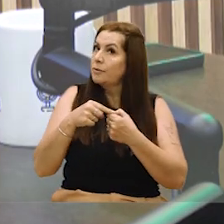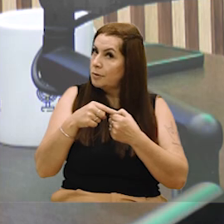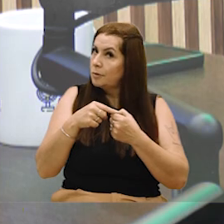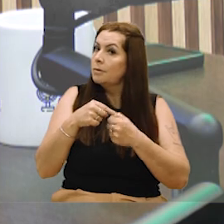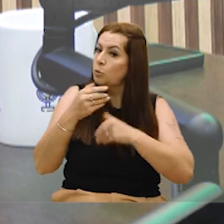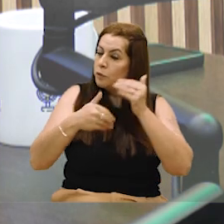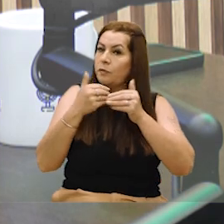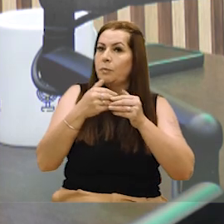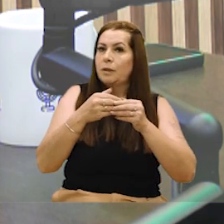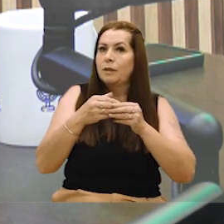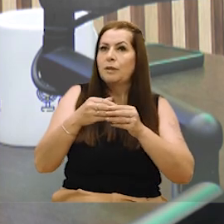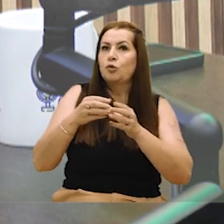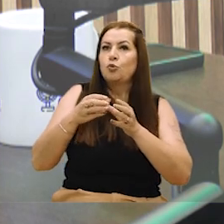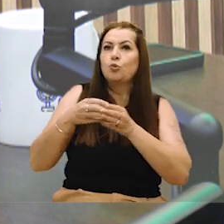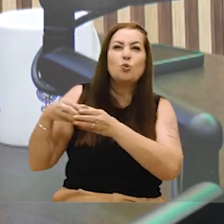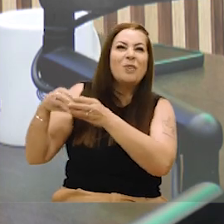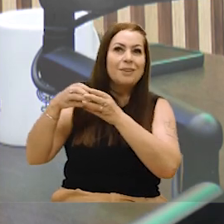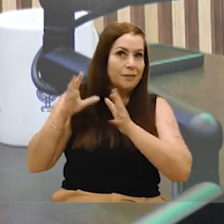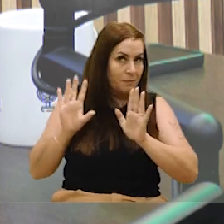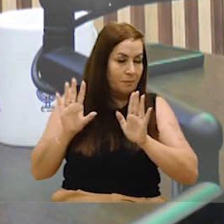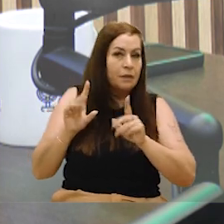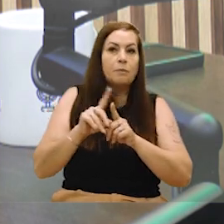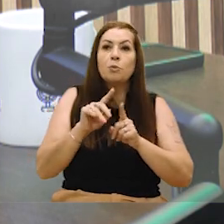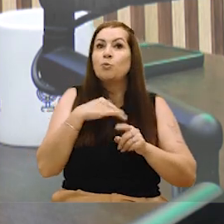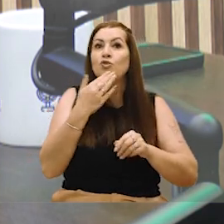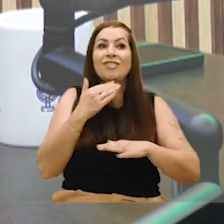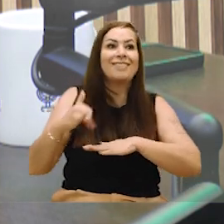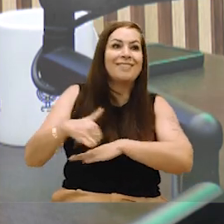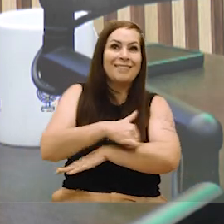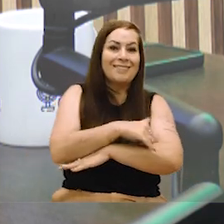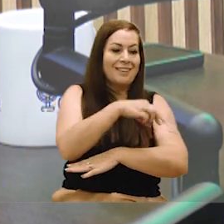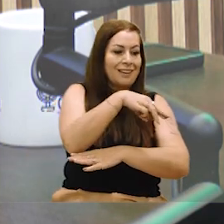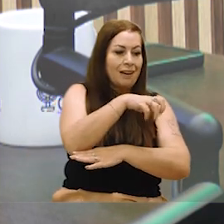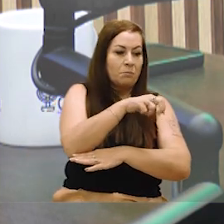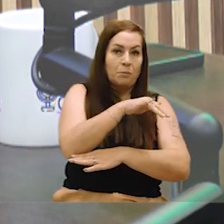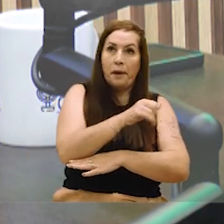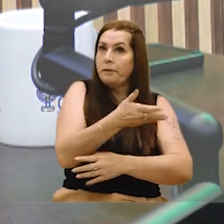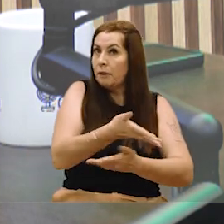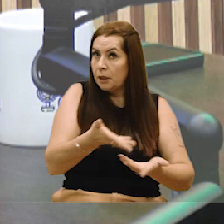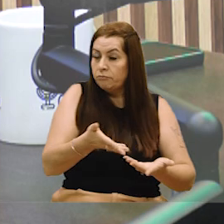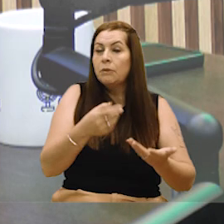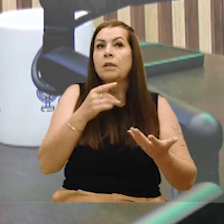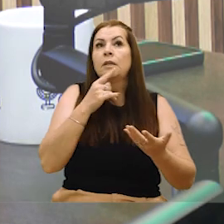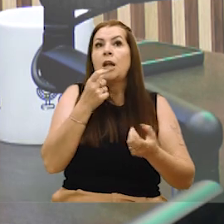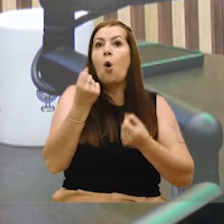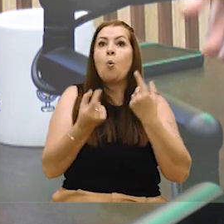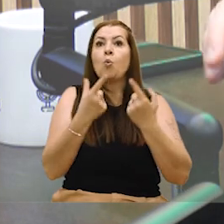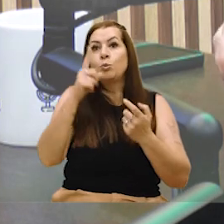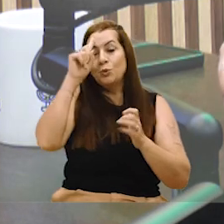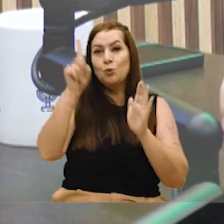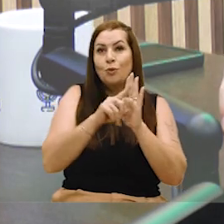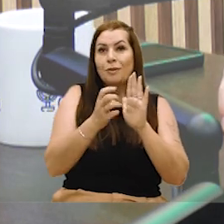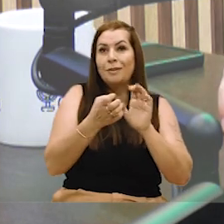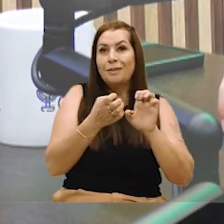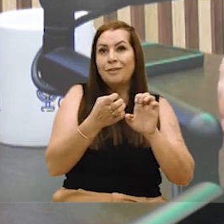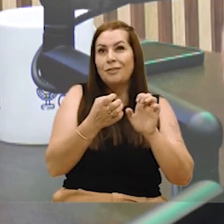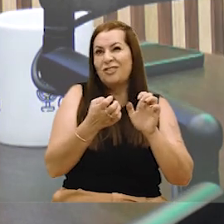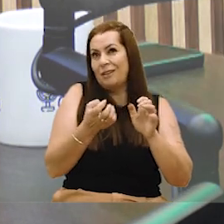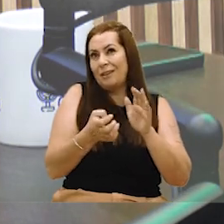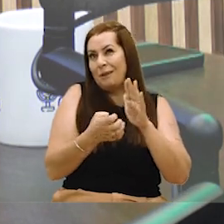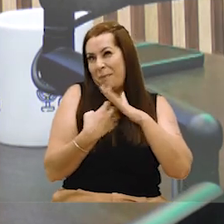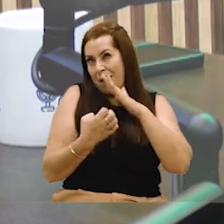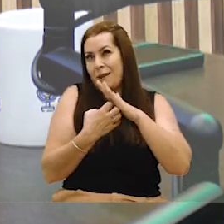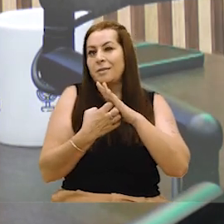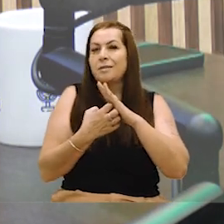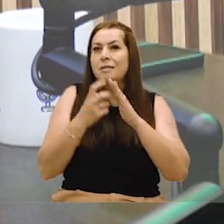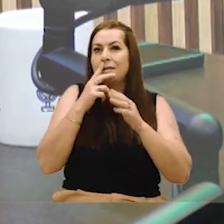cidade para o desenvolvimento turista. Mas não adianta a gente ter um aeroporto e ter a Maesa e alguns empresários do ramo do turismo, que é o caso lá